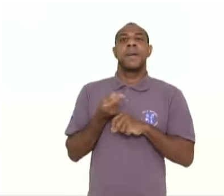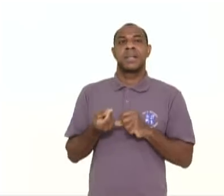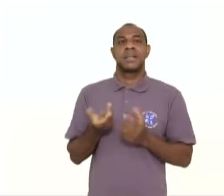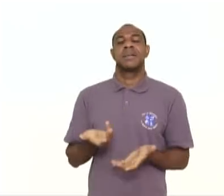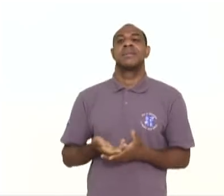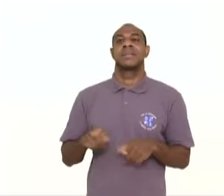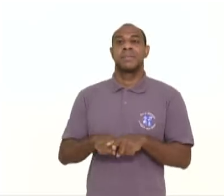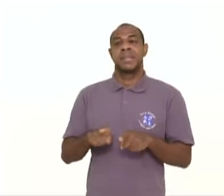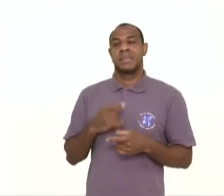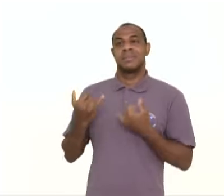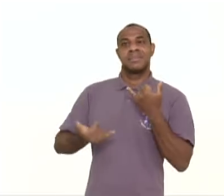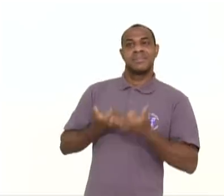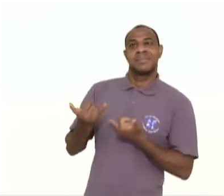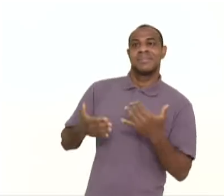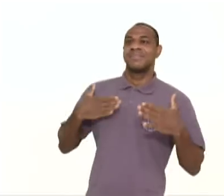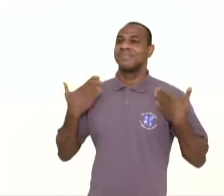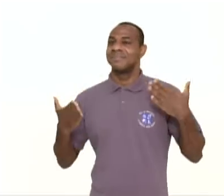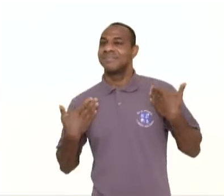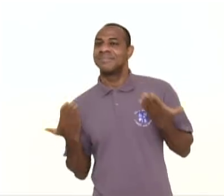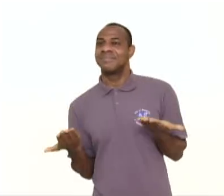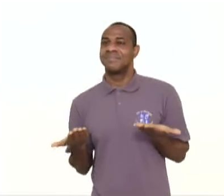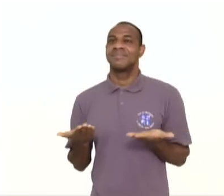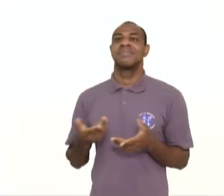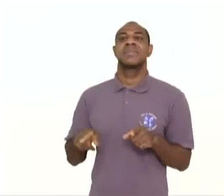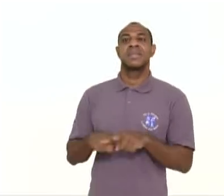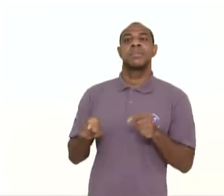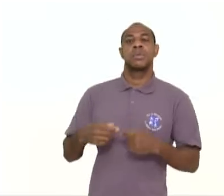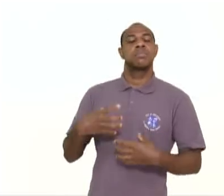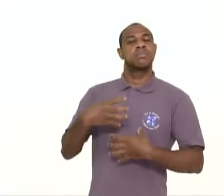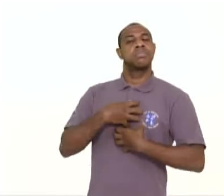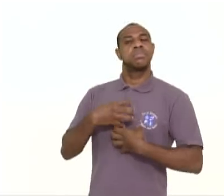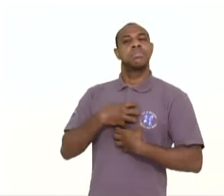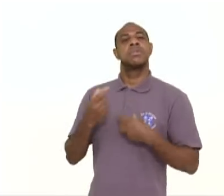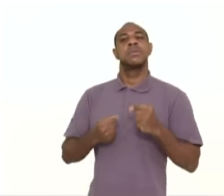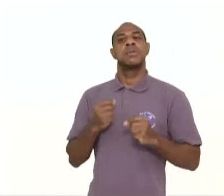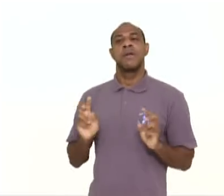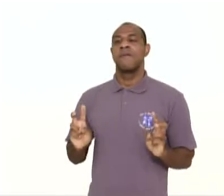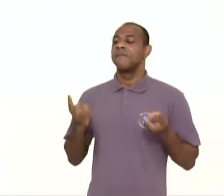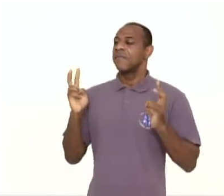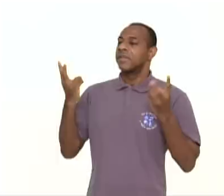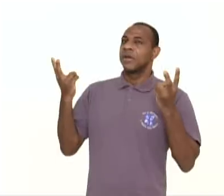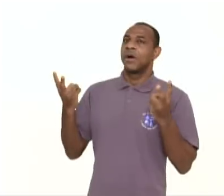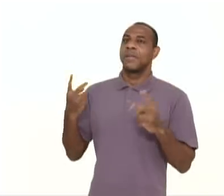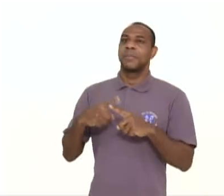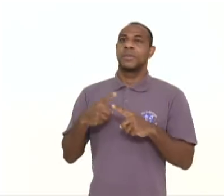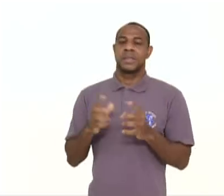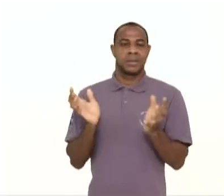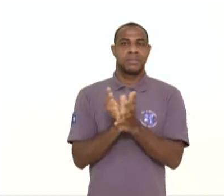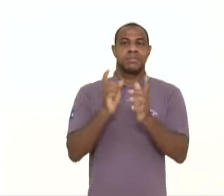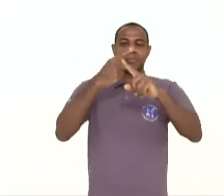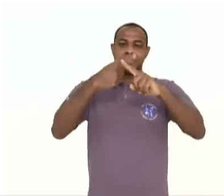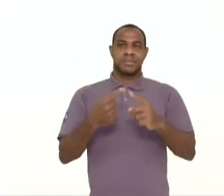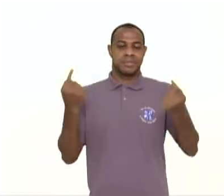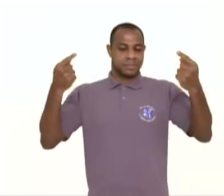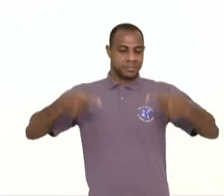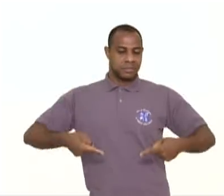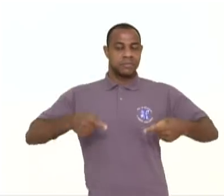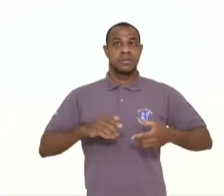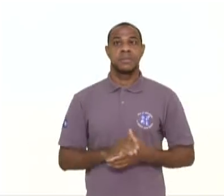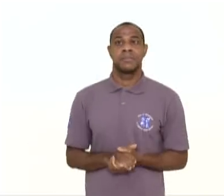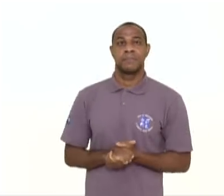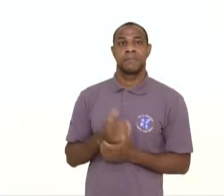de diversão, entretenimento ou sensação de vitória sobre um adversário ou desafio. Essa é